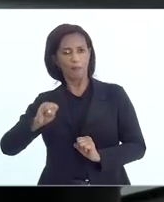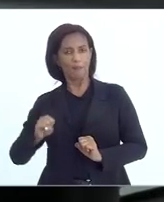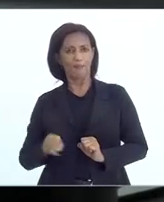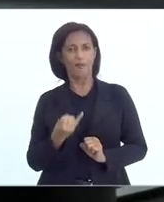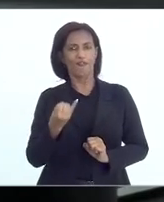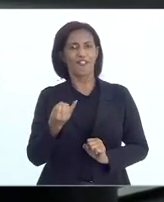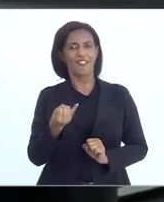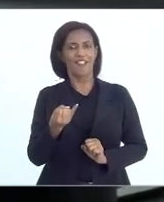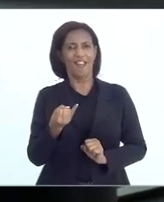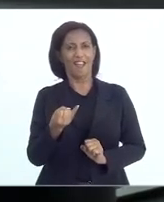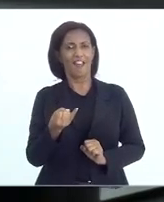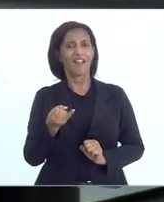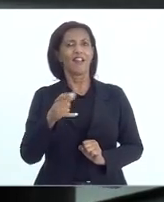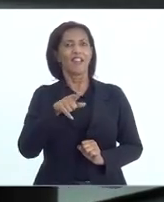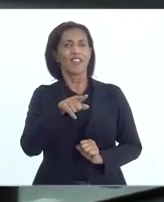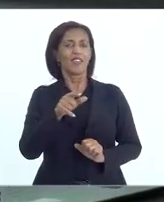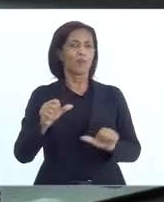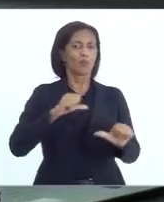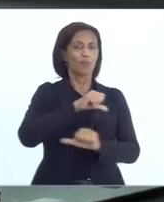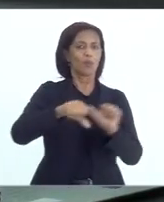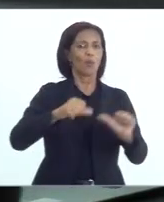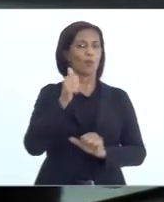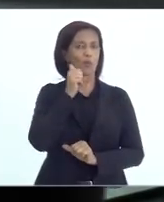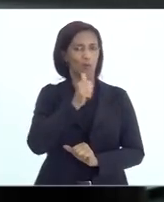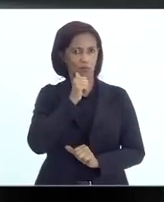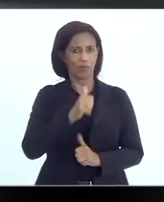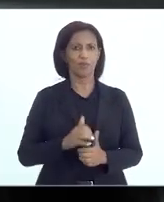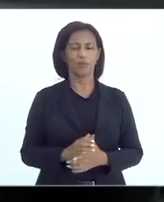revertidos para o público feminino